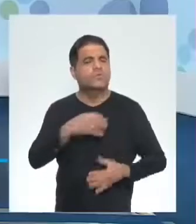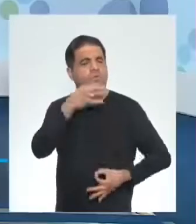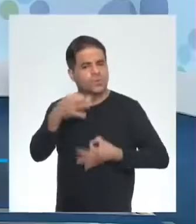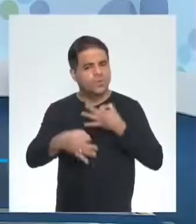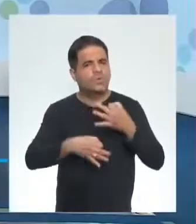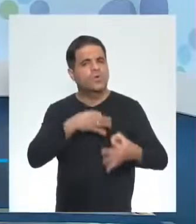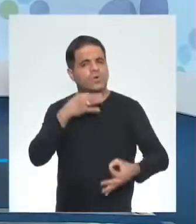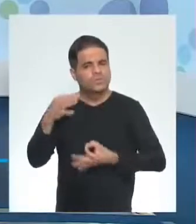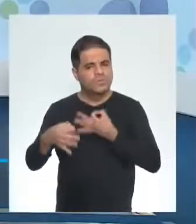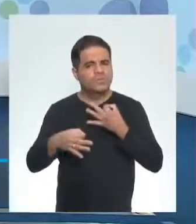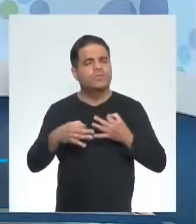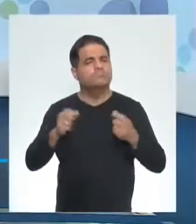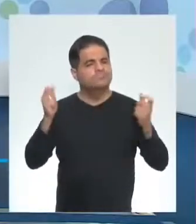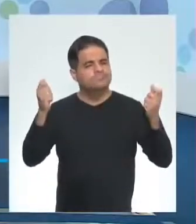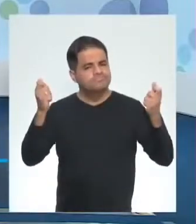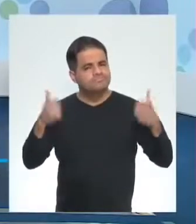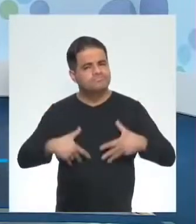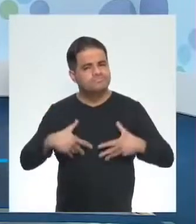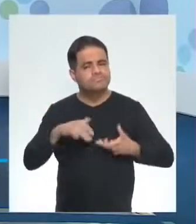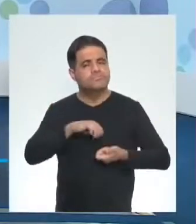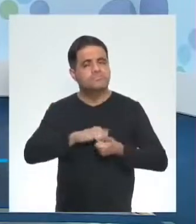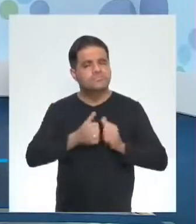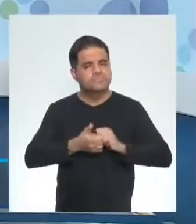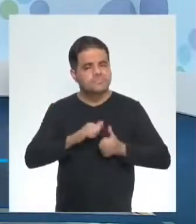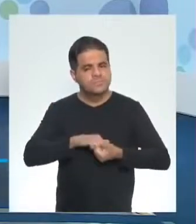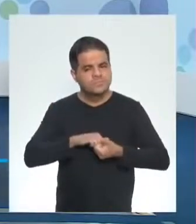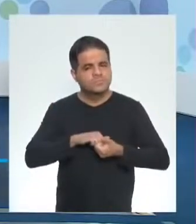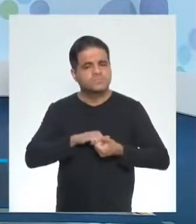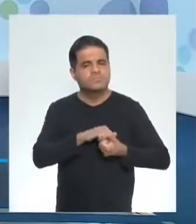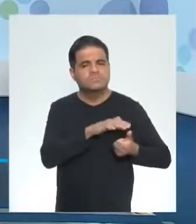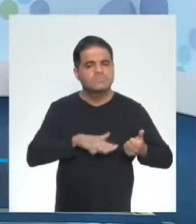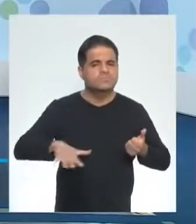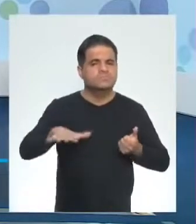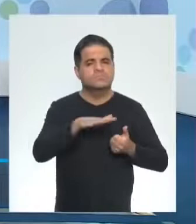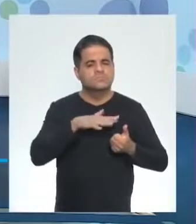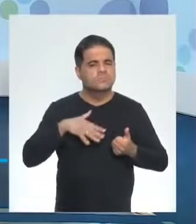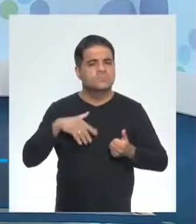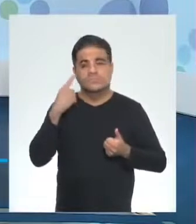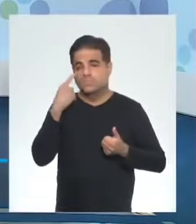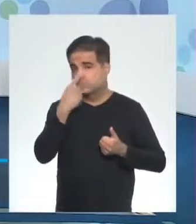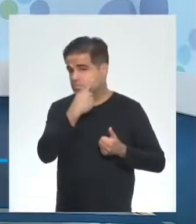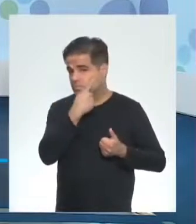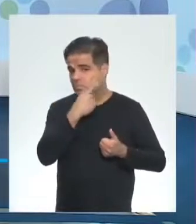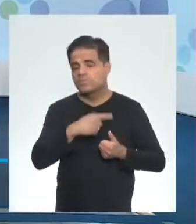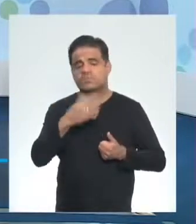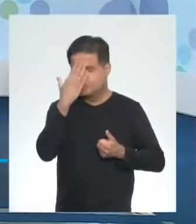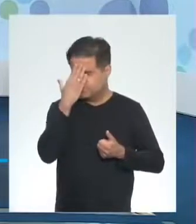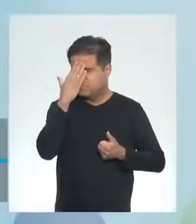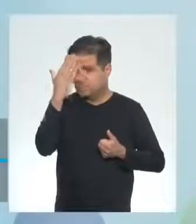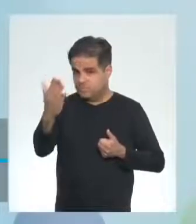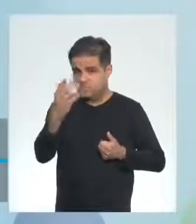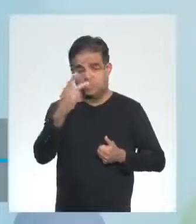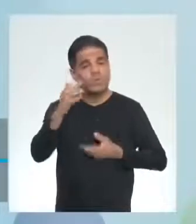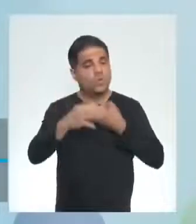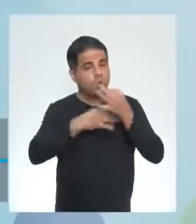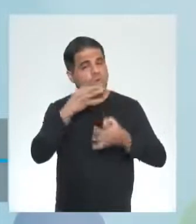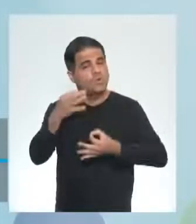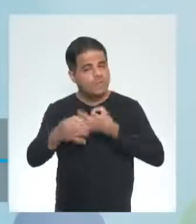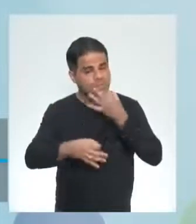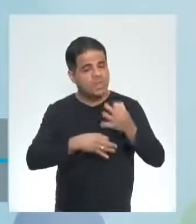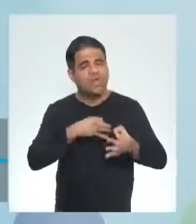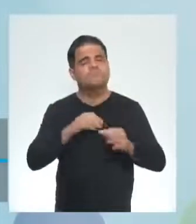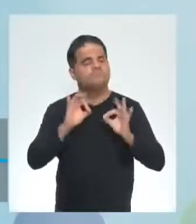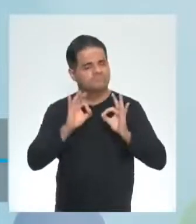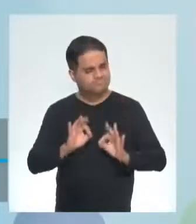comentou aí, né, a respeito da adequação dos olhos, né, professor? Muito obrigado pelo seu comentário, né? É